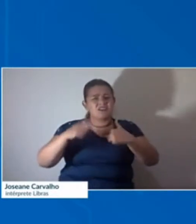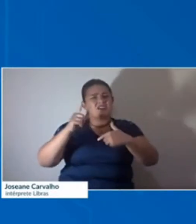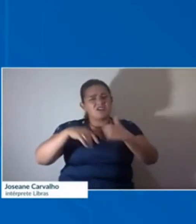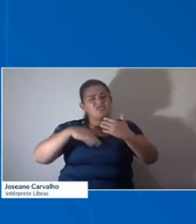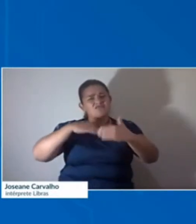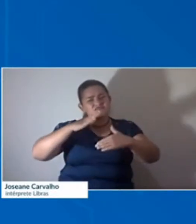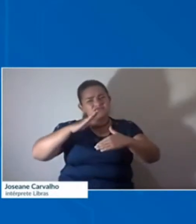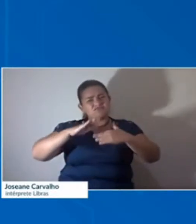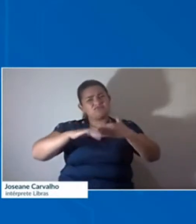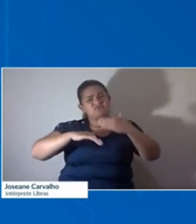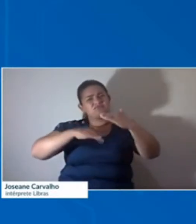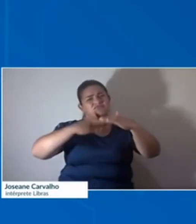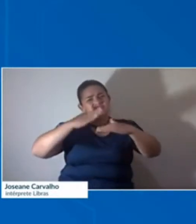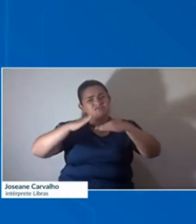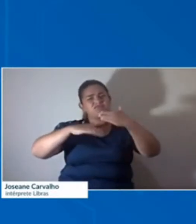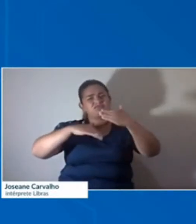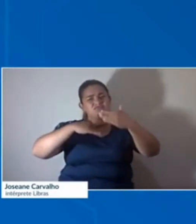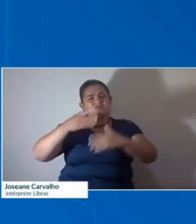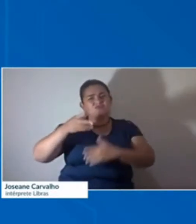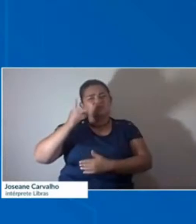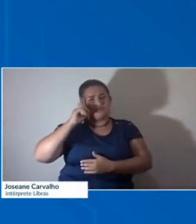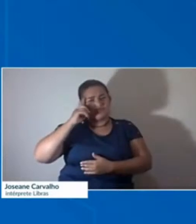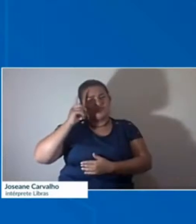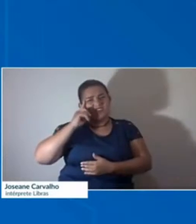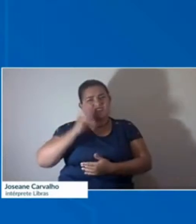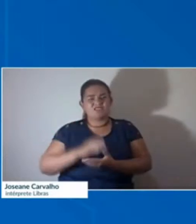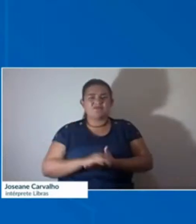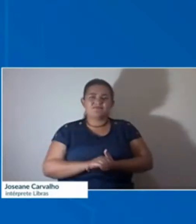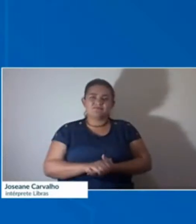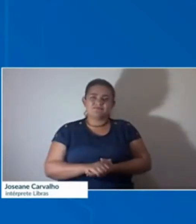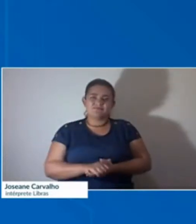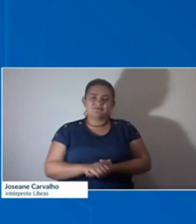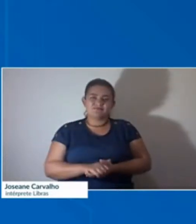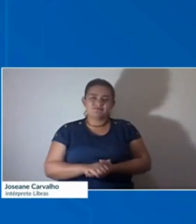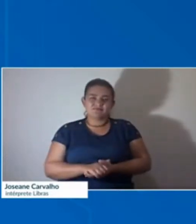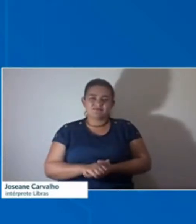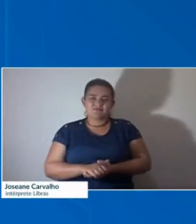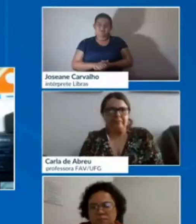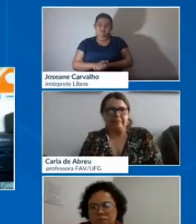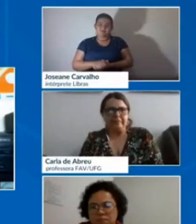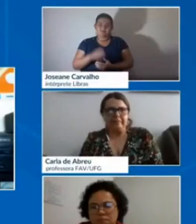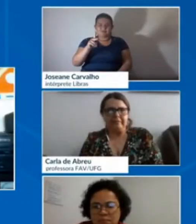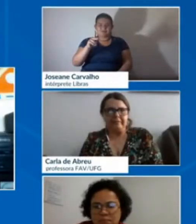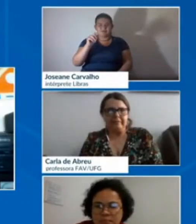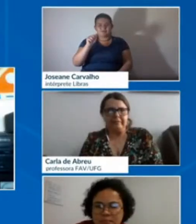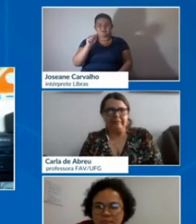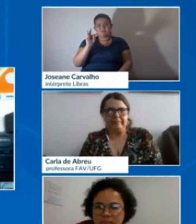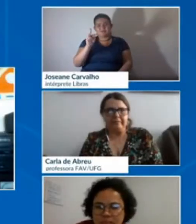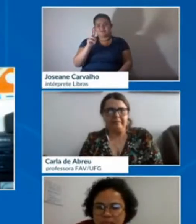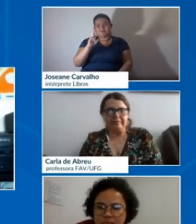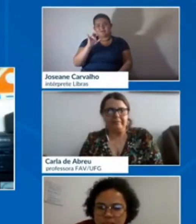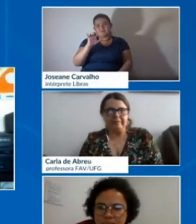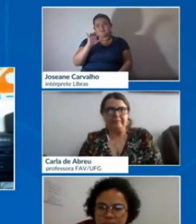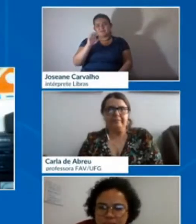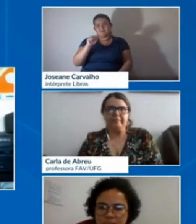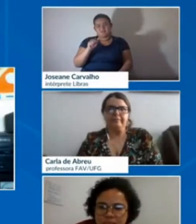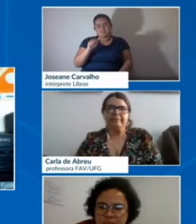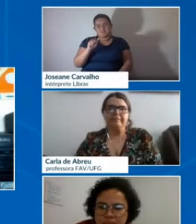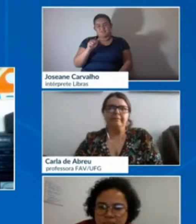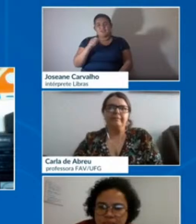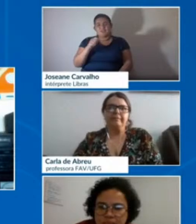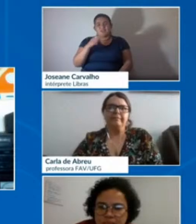processo do dia a dia mesmo. Bom, Patrícia, você quer fazer alguma consideração sobre essa questão das narrativas